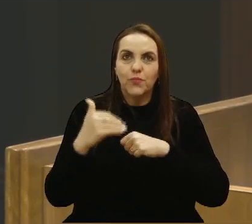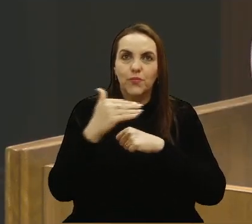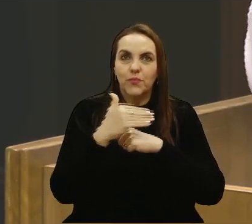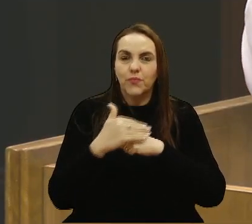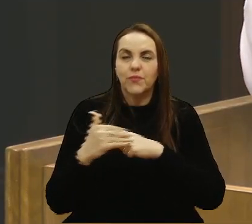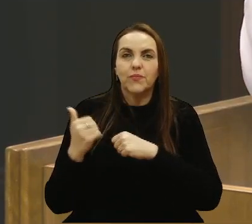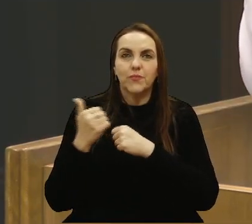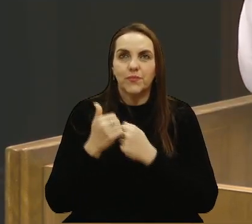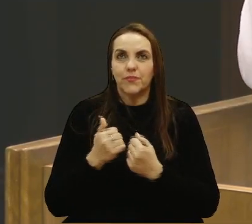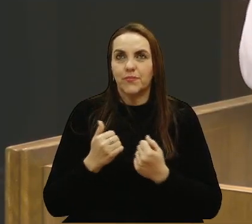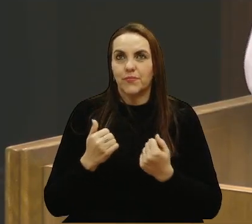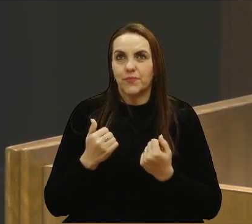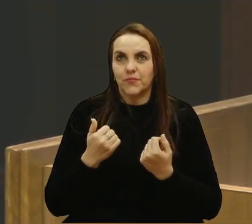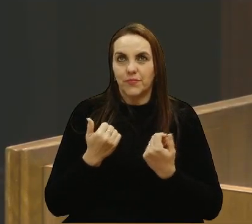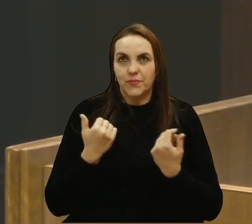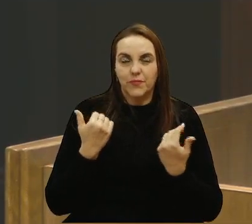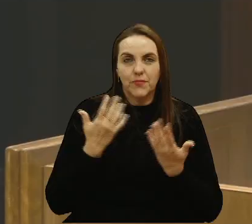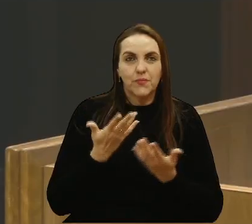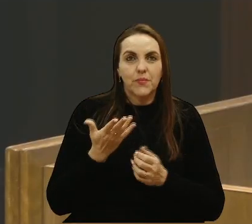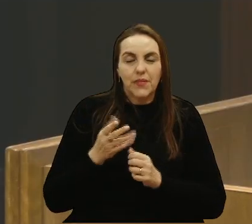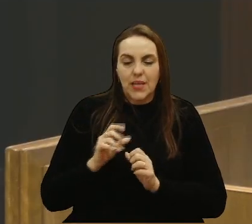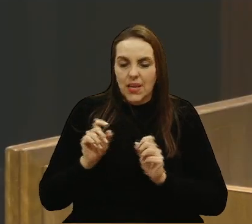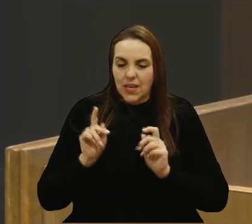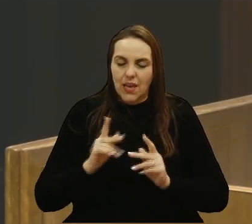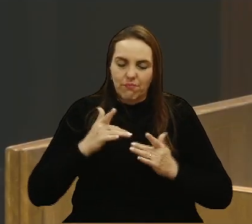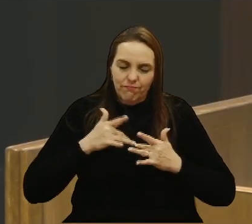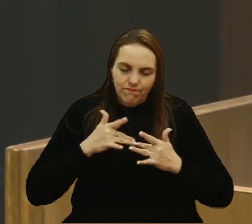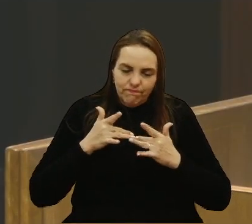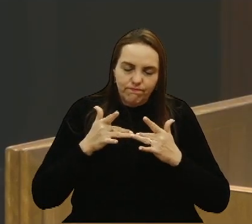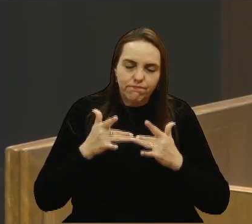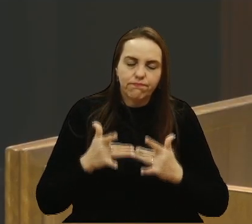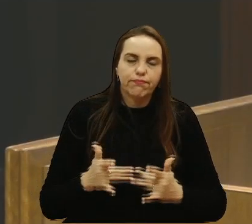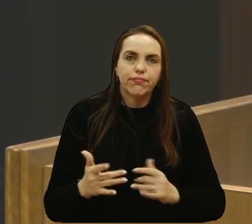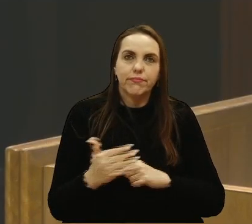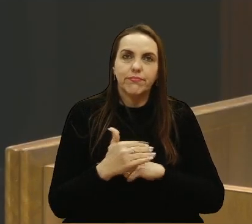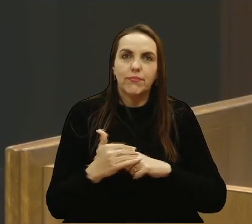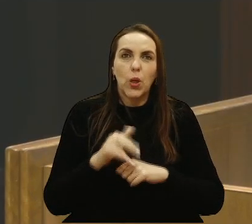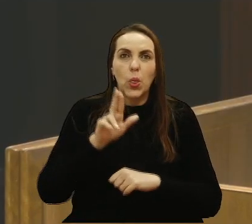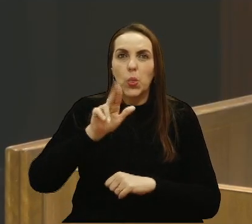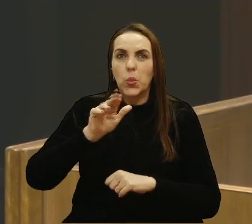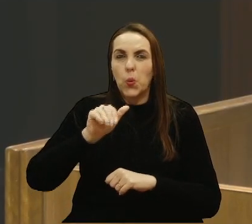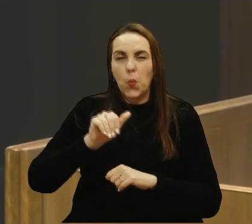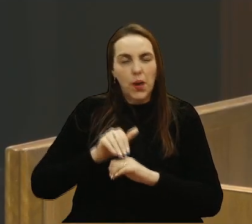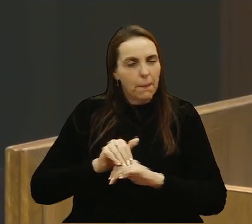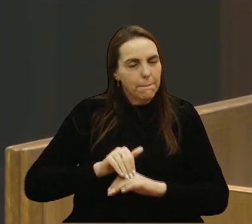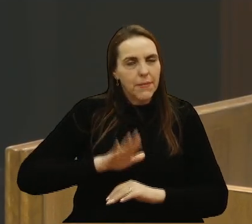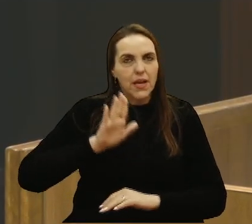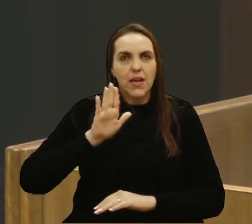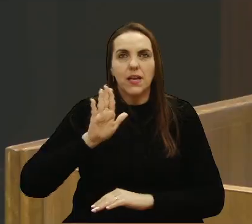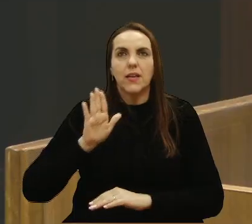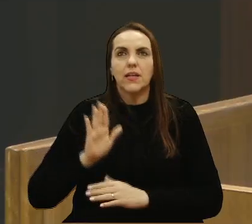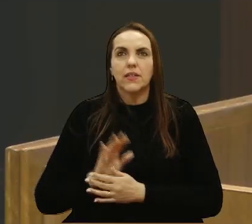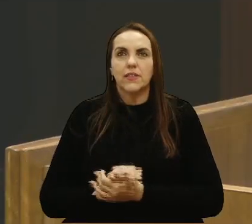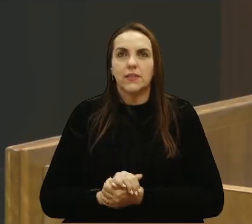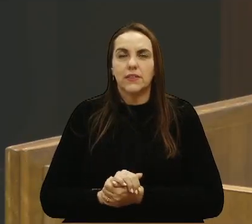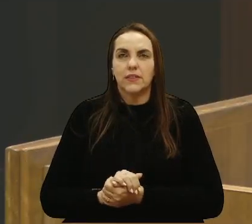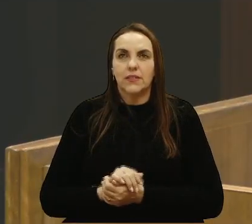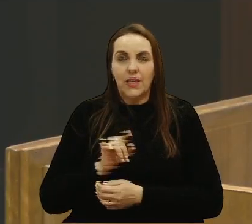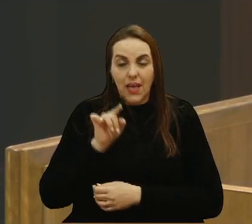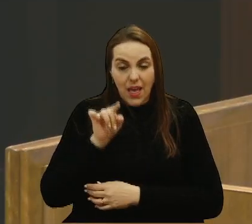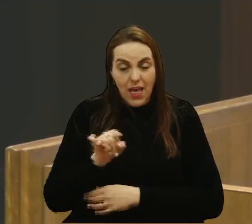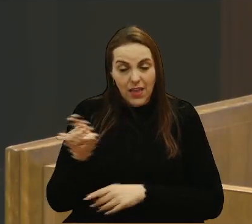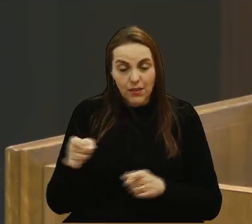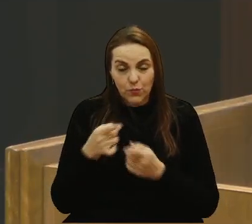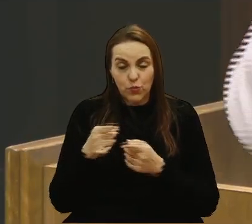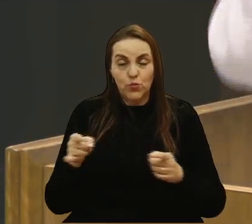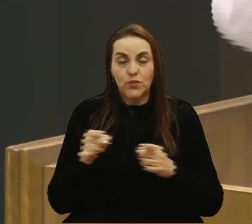o carinho. Bondade nunca é demais. Essa